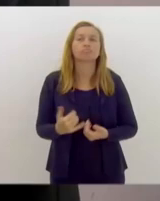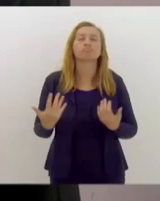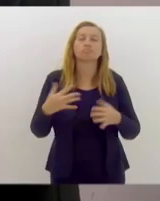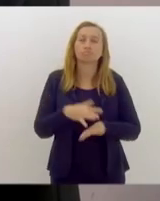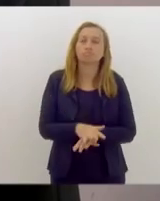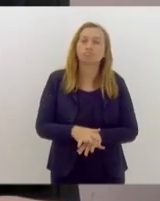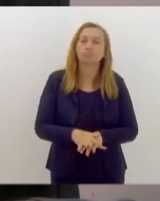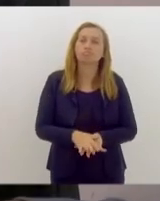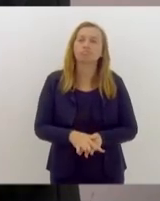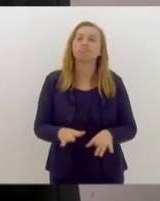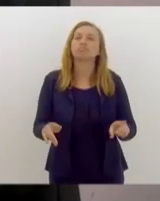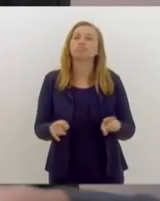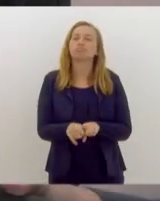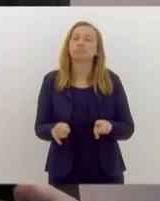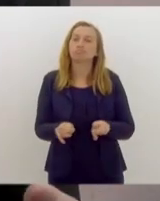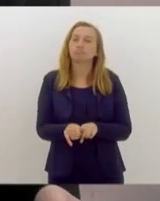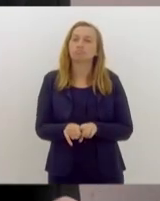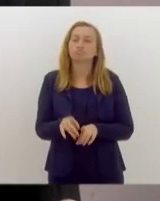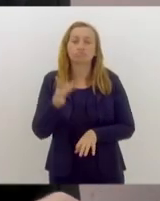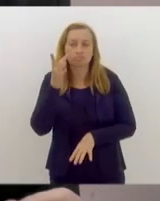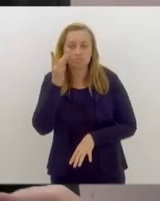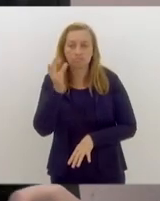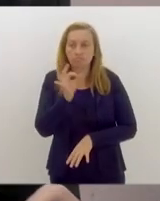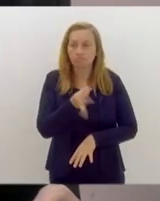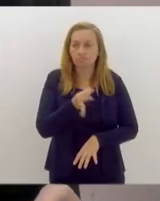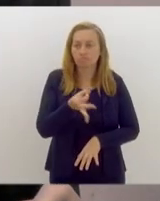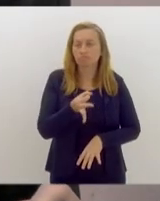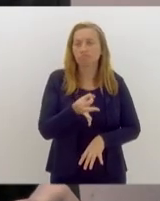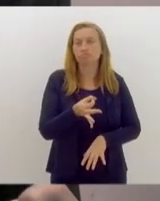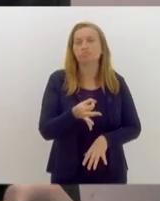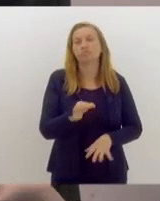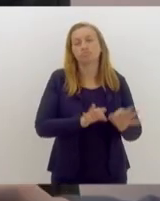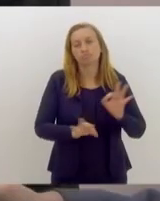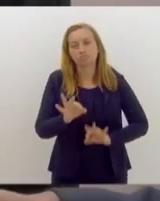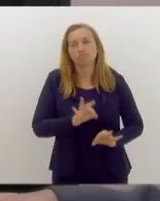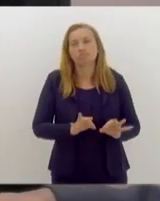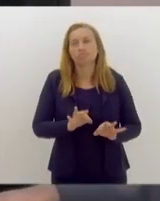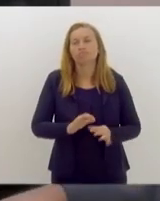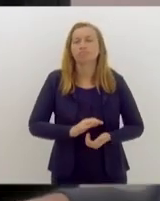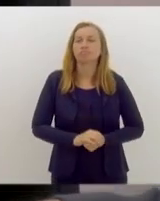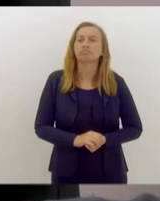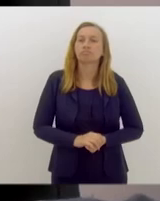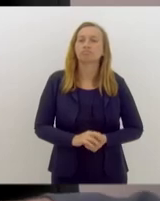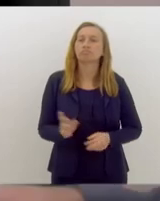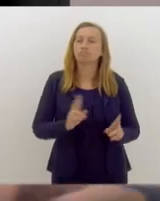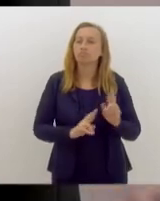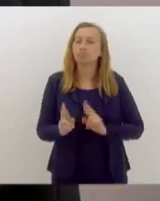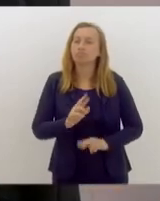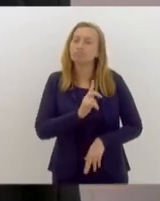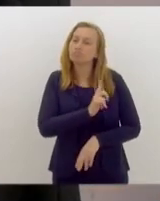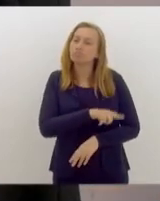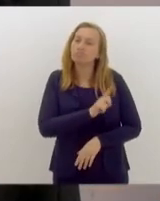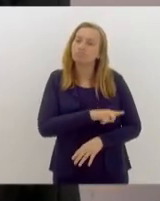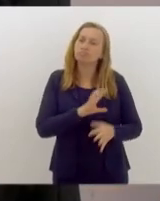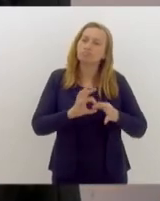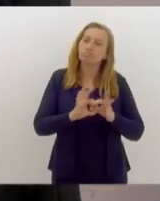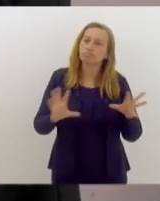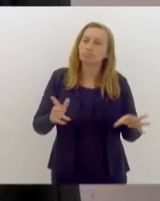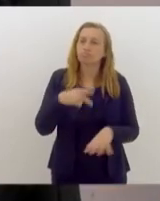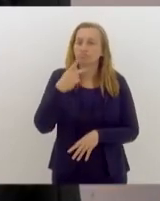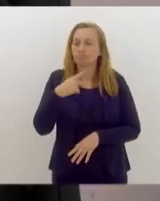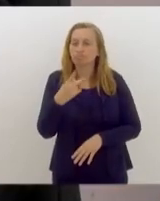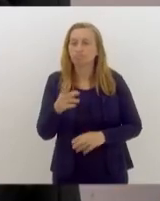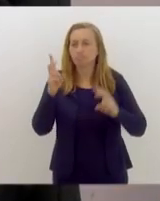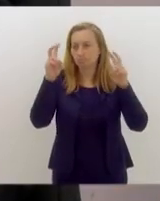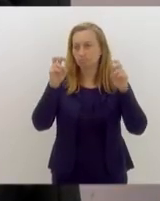inclusão se faça presente fortemente no plano. Concluindo. Em relação à gestão democrática, nós estamos falando